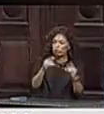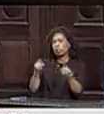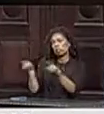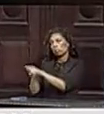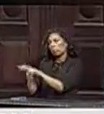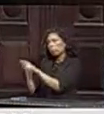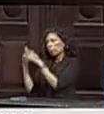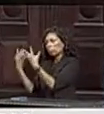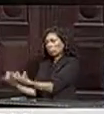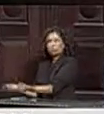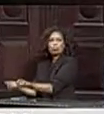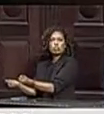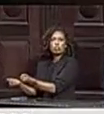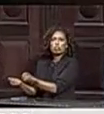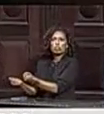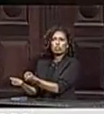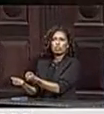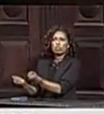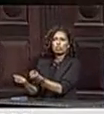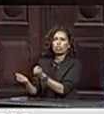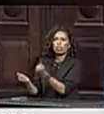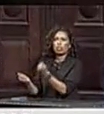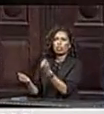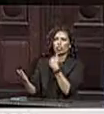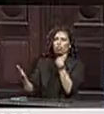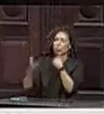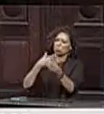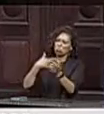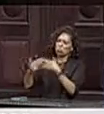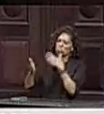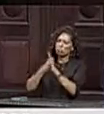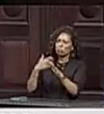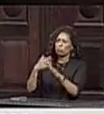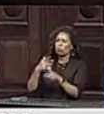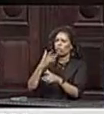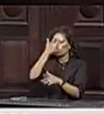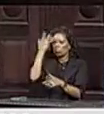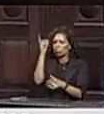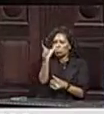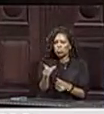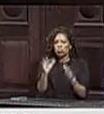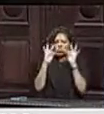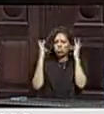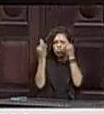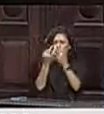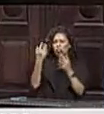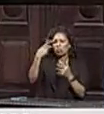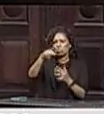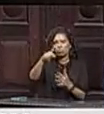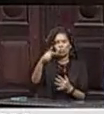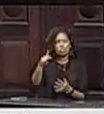família, ou quaisquer membros da família, tenham feito